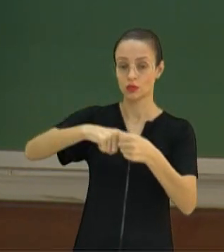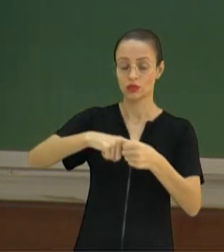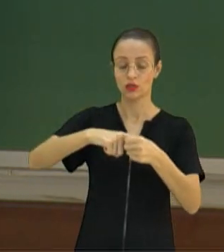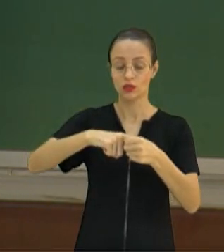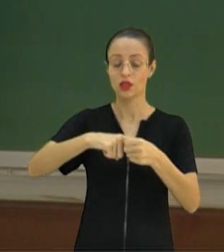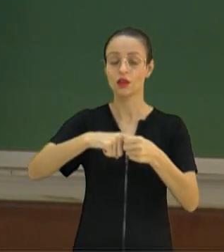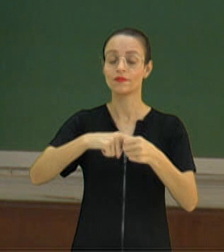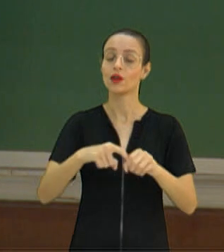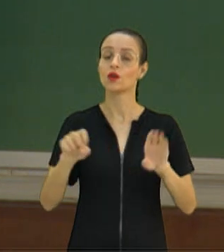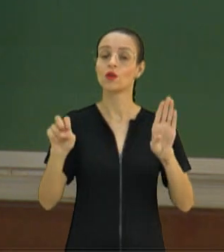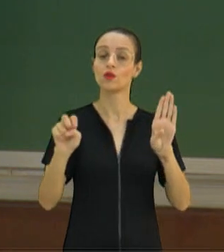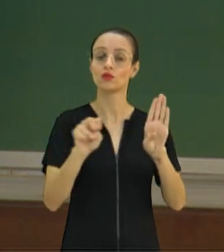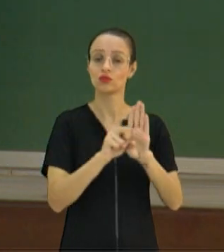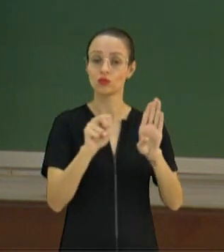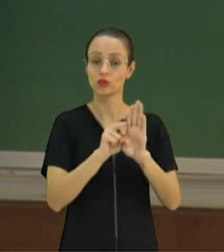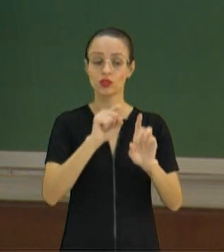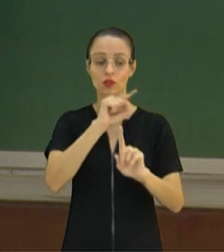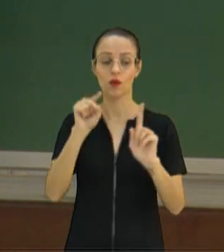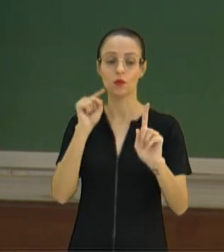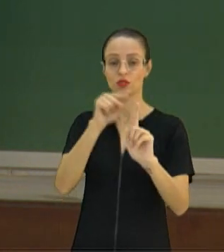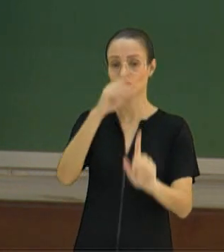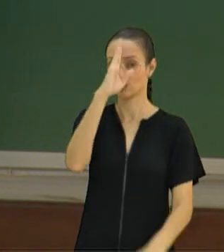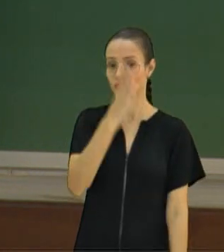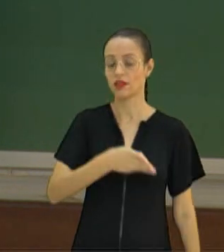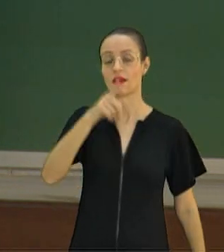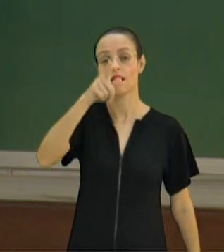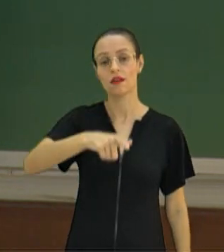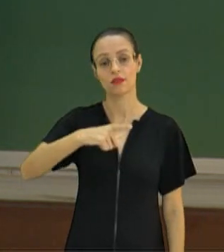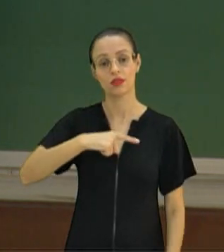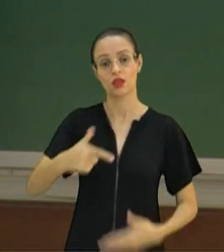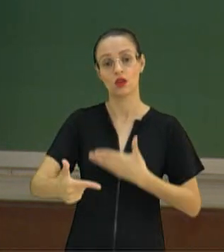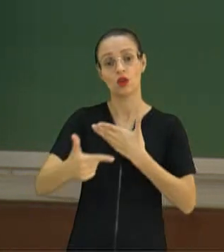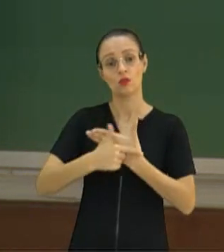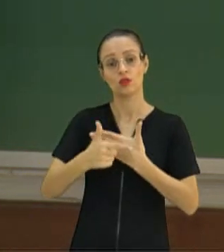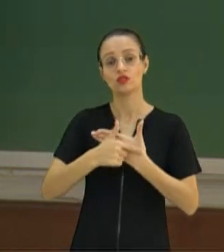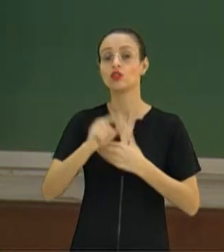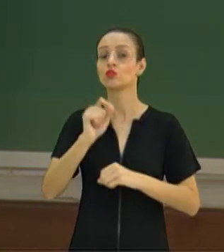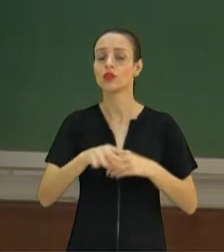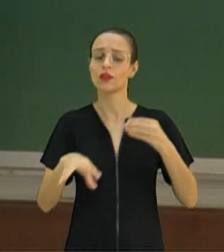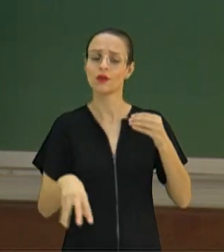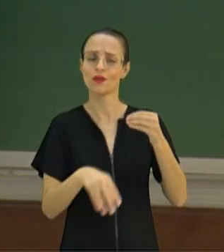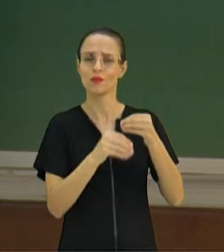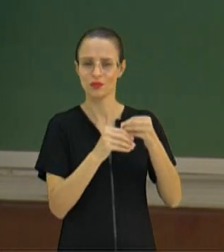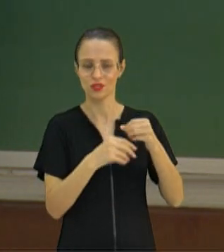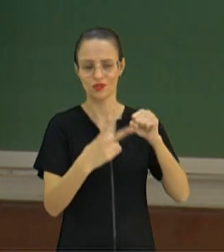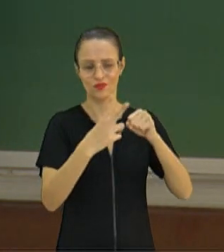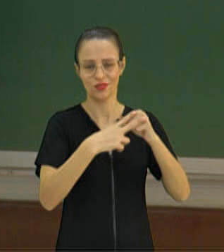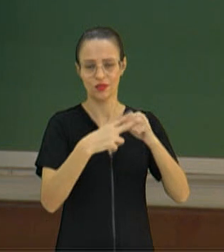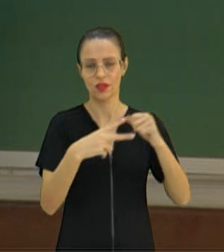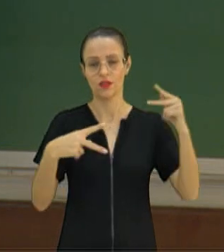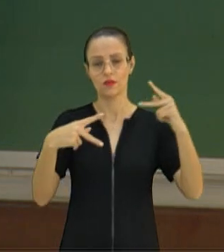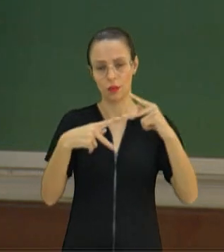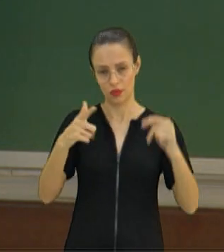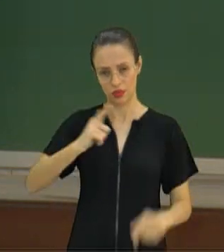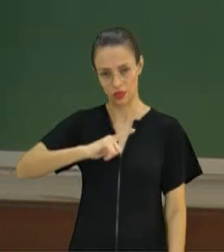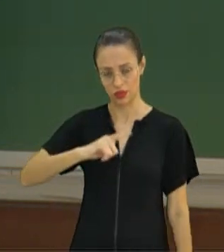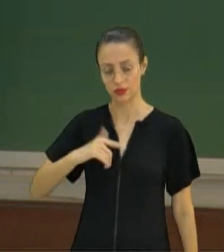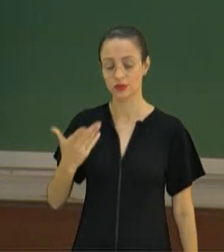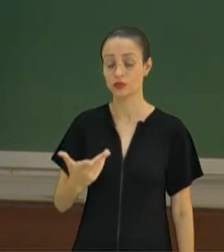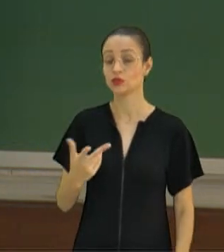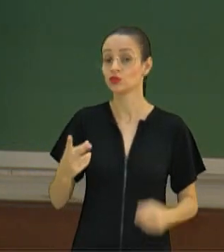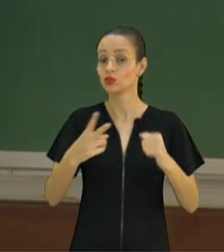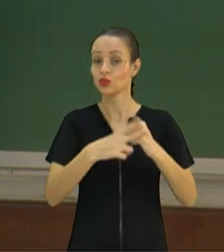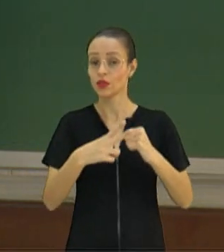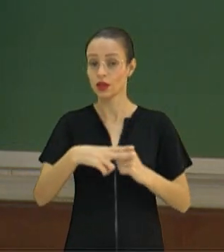objetiva indireta, que é aquela que exerce função de objeto indireto, do verbo da oração principal. Isso mesmo,